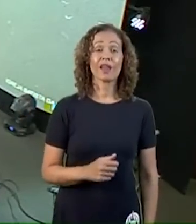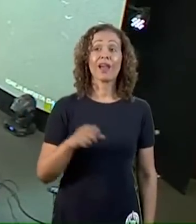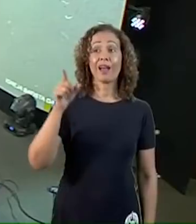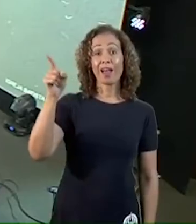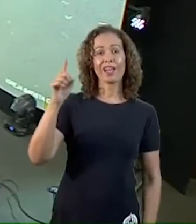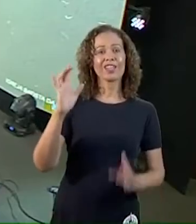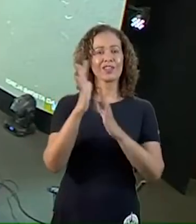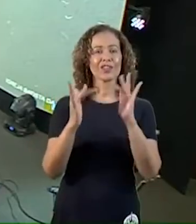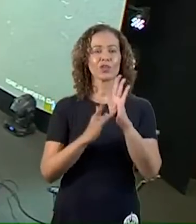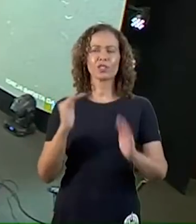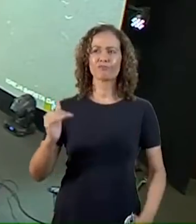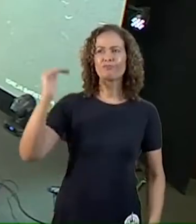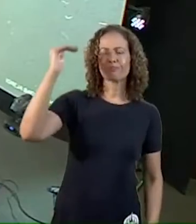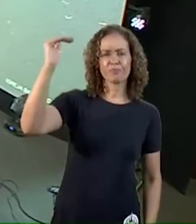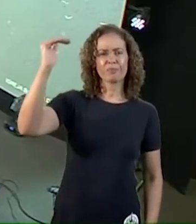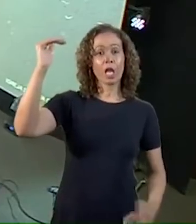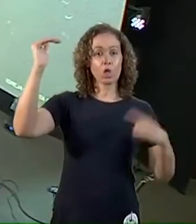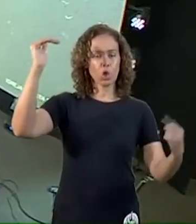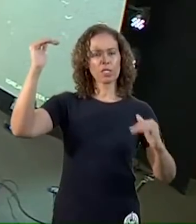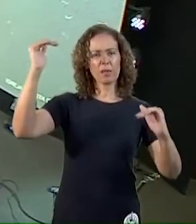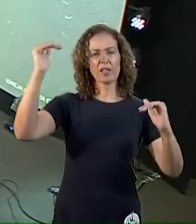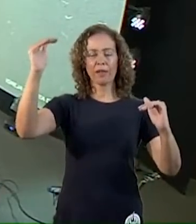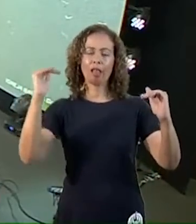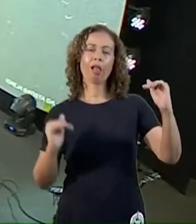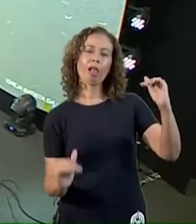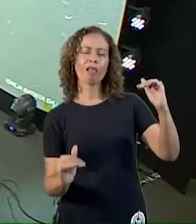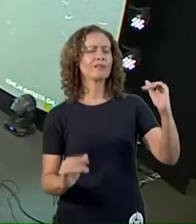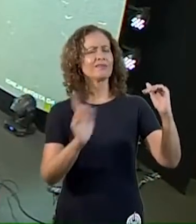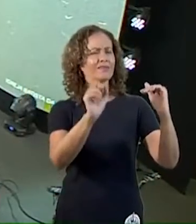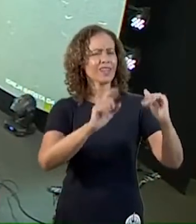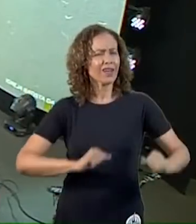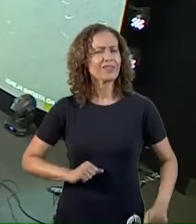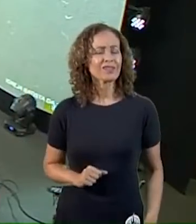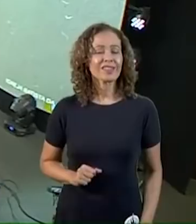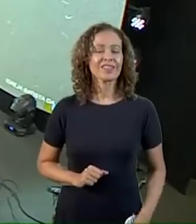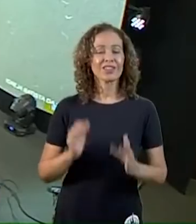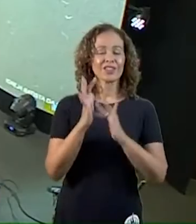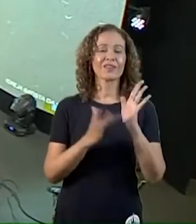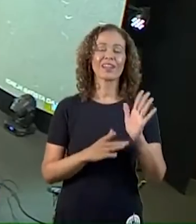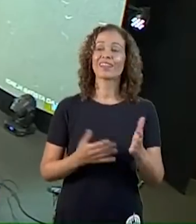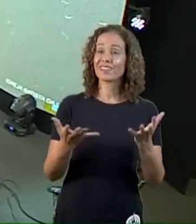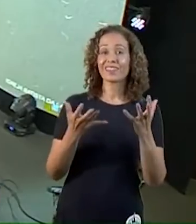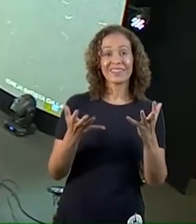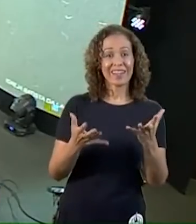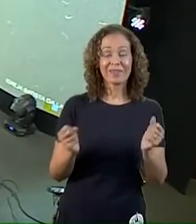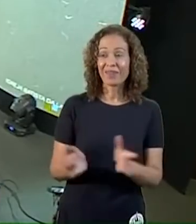humano. Ele não vai virar para os nazarenos e vai falar assim: ai, vocês querem um milagre? Olha um passarinho. Aí sai um passarinho